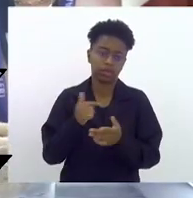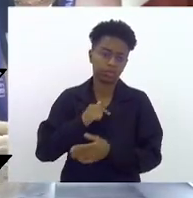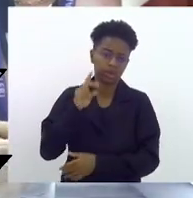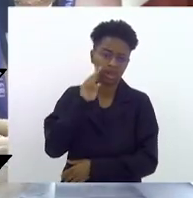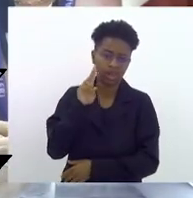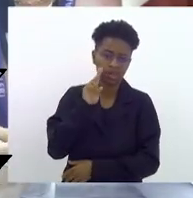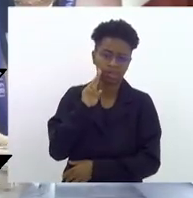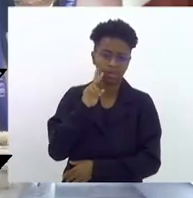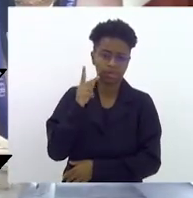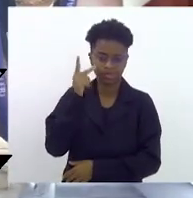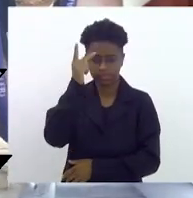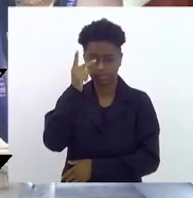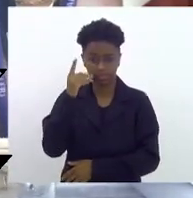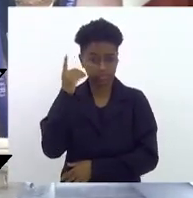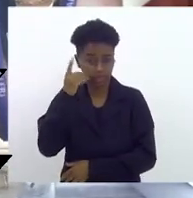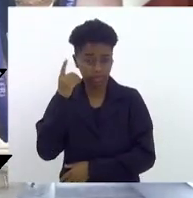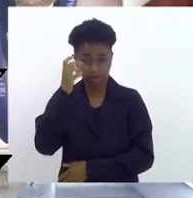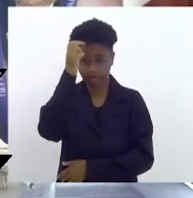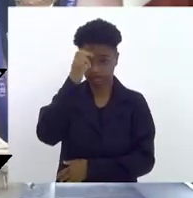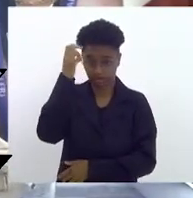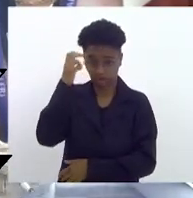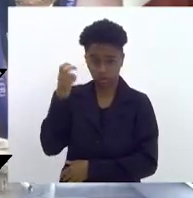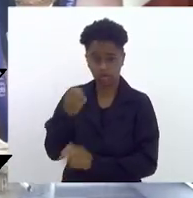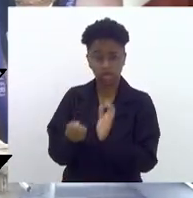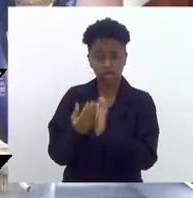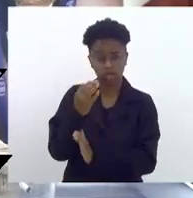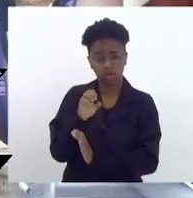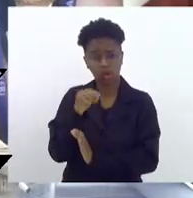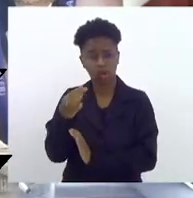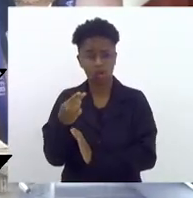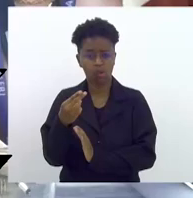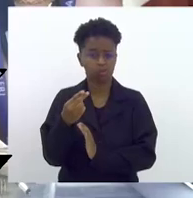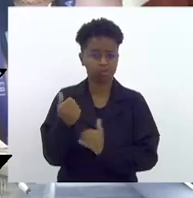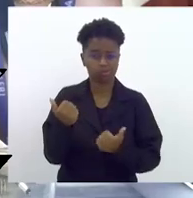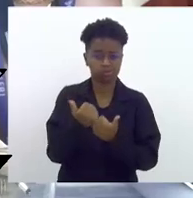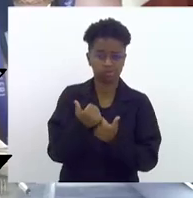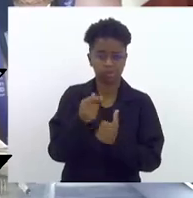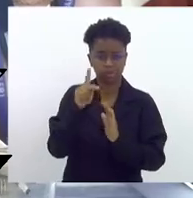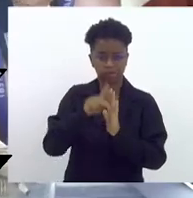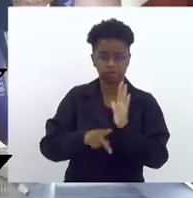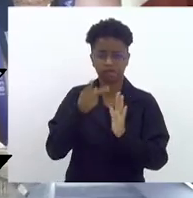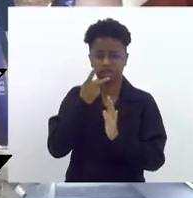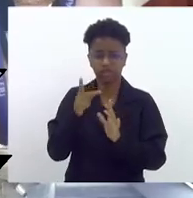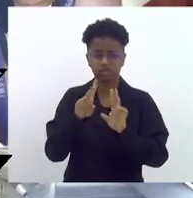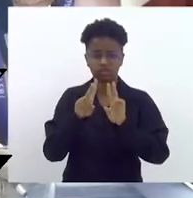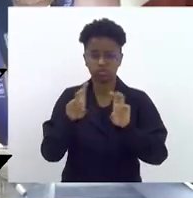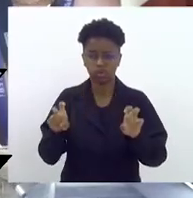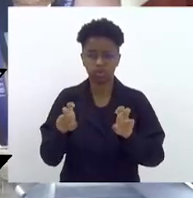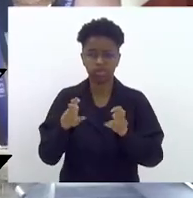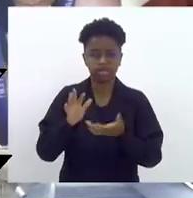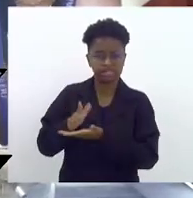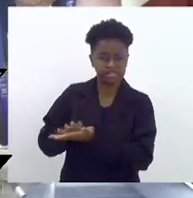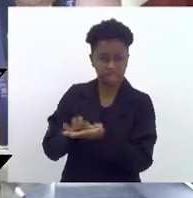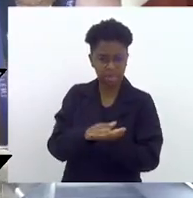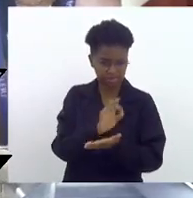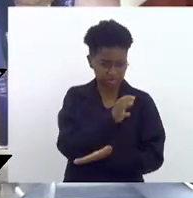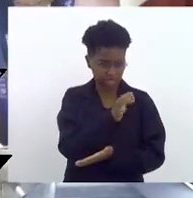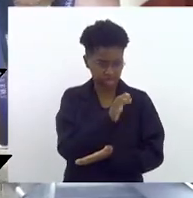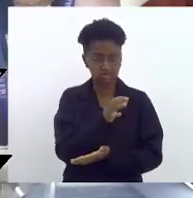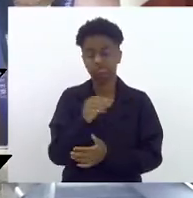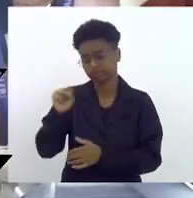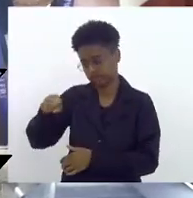que deputada Verônica relatou ou foi autora de um projeto que também tornava se eu não me engano uma roda de samba alguma coisa assim não foi